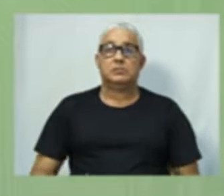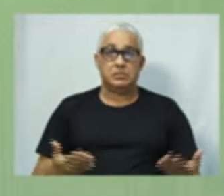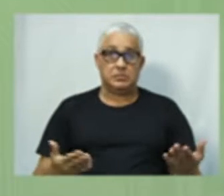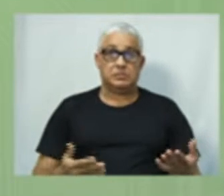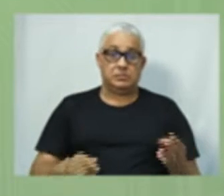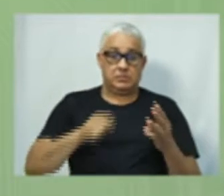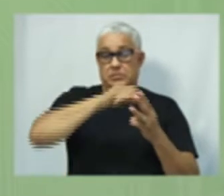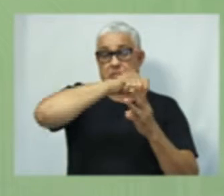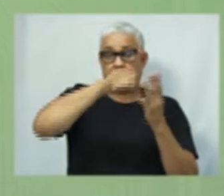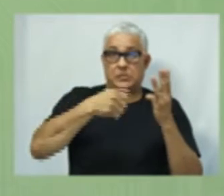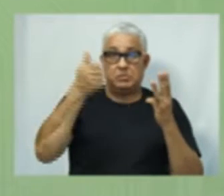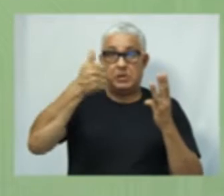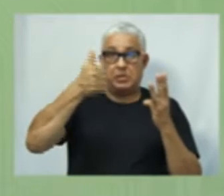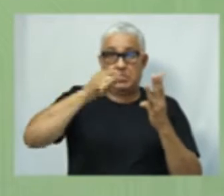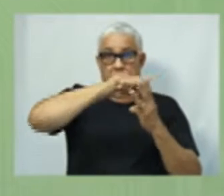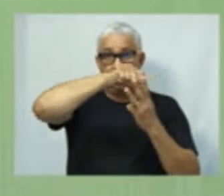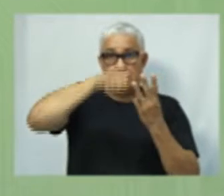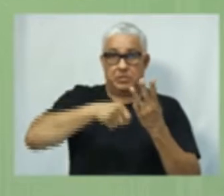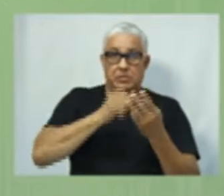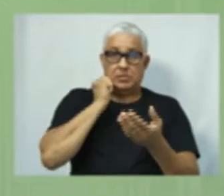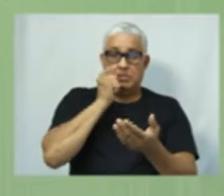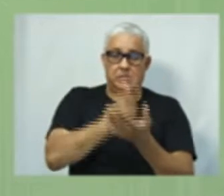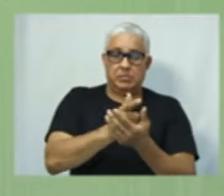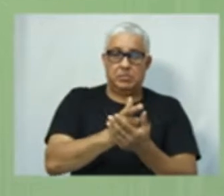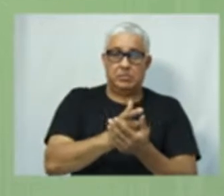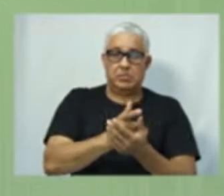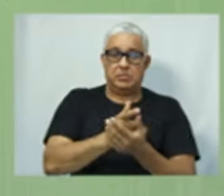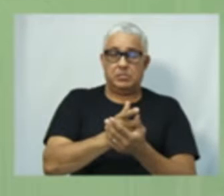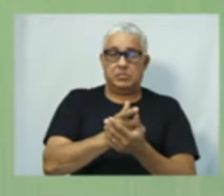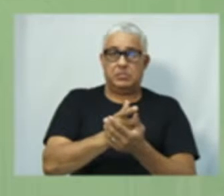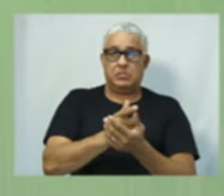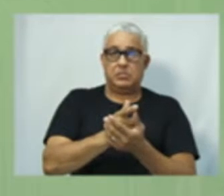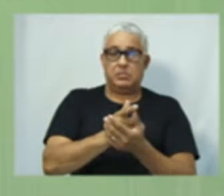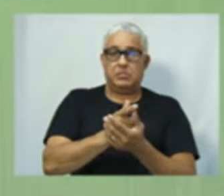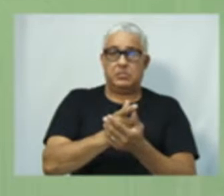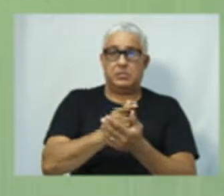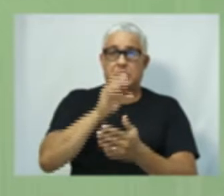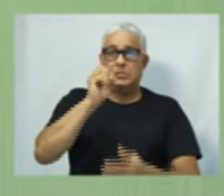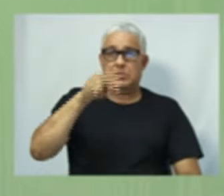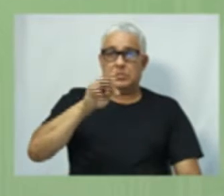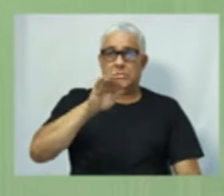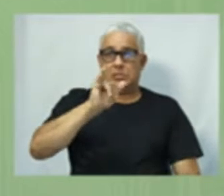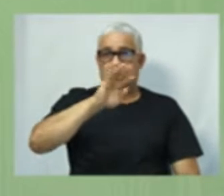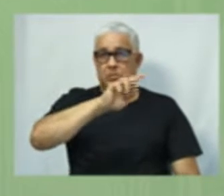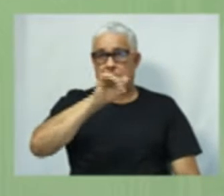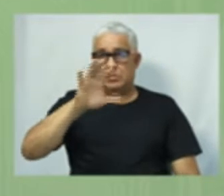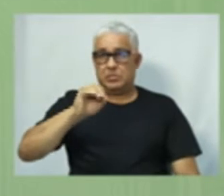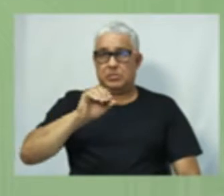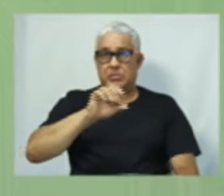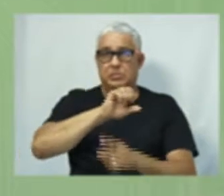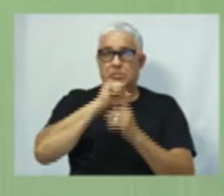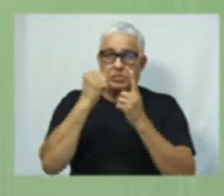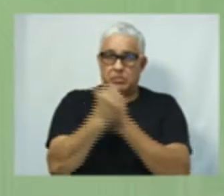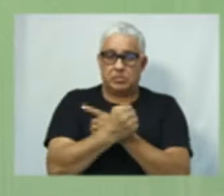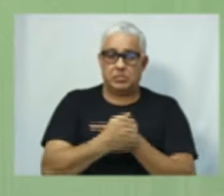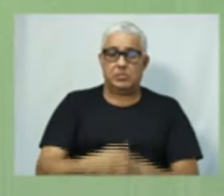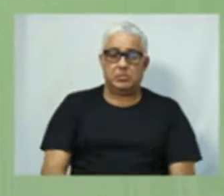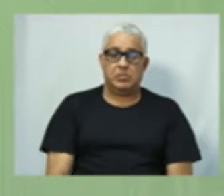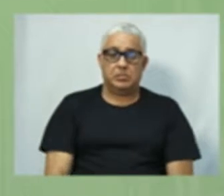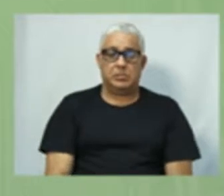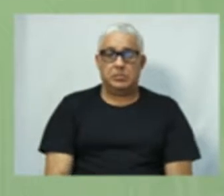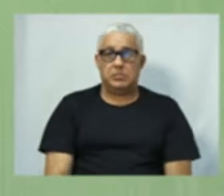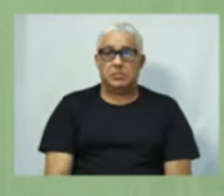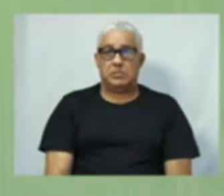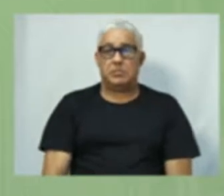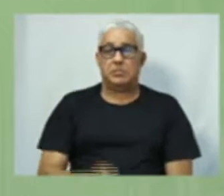primeiro trimestre, será pago de contribuição social sobre o lucro líquido, CSLL, R$